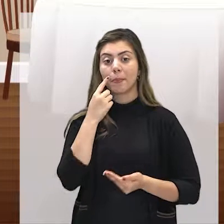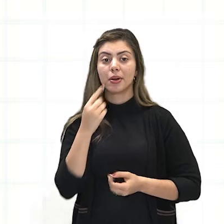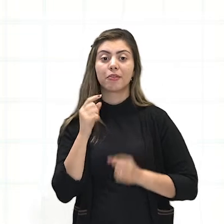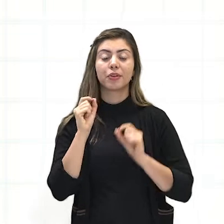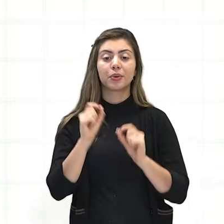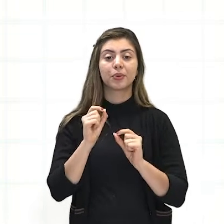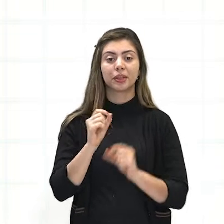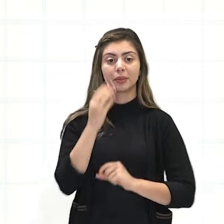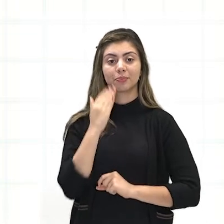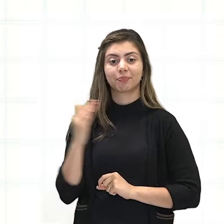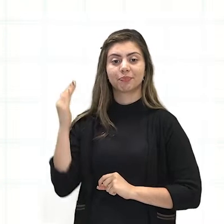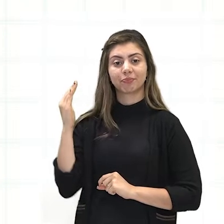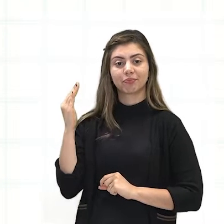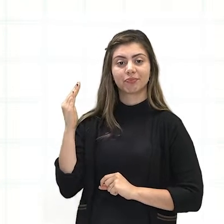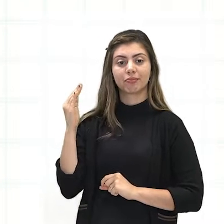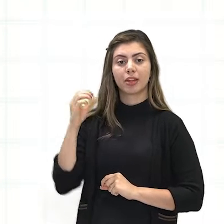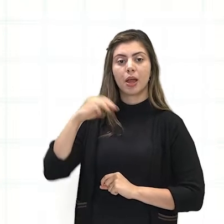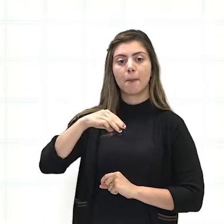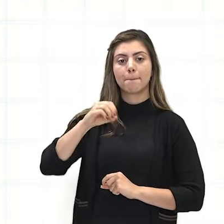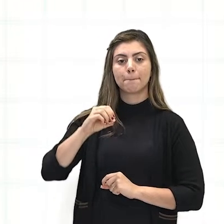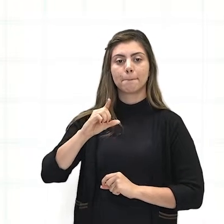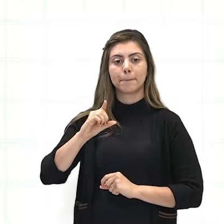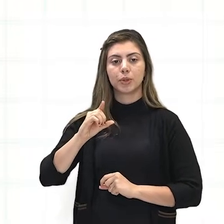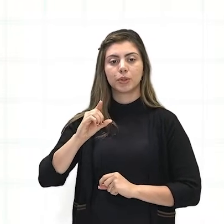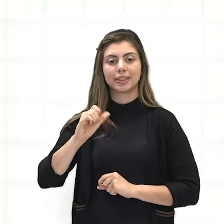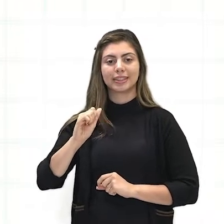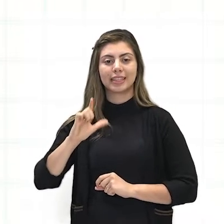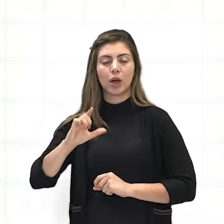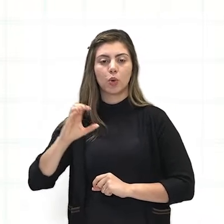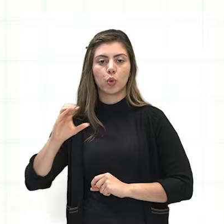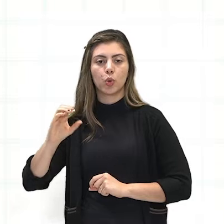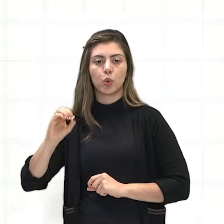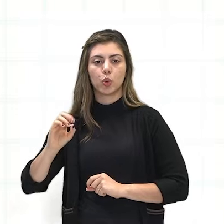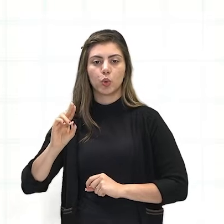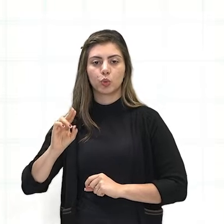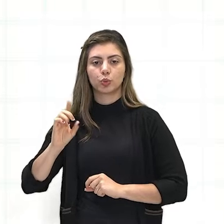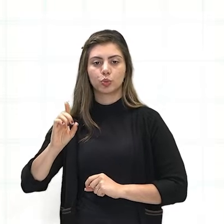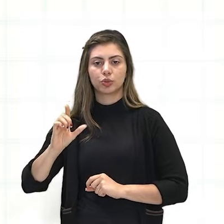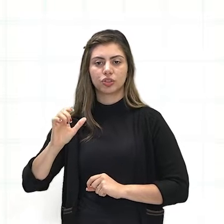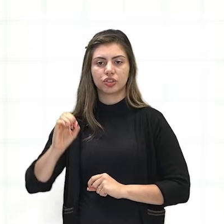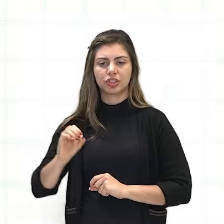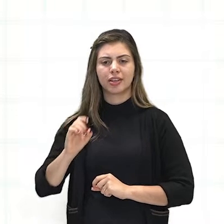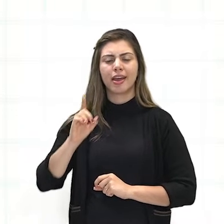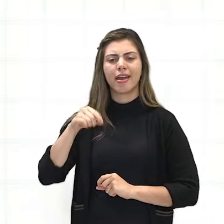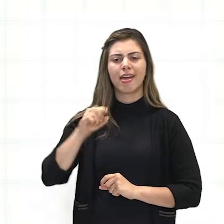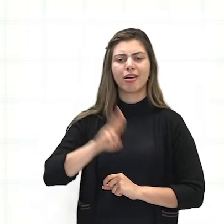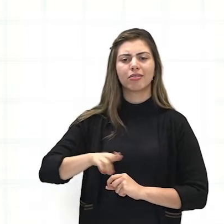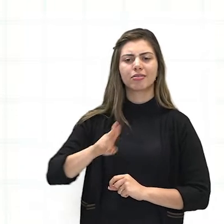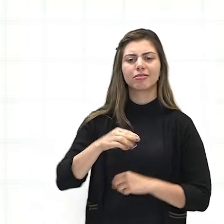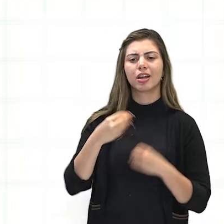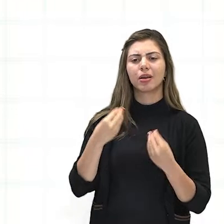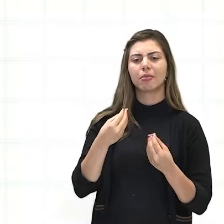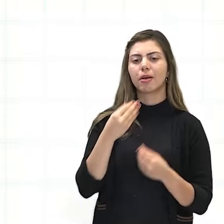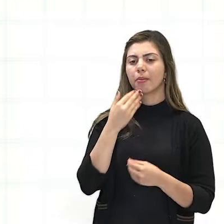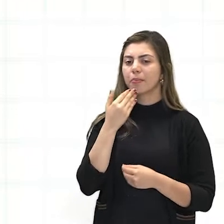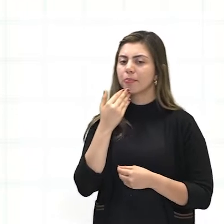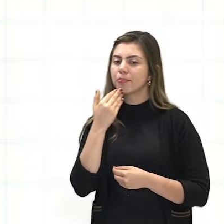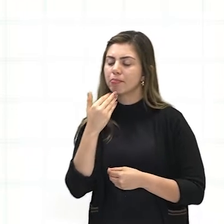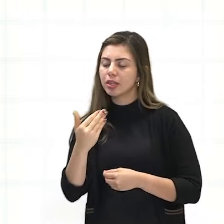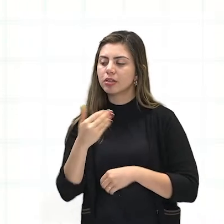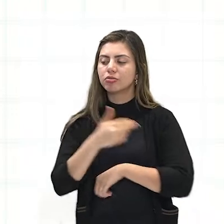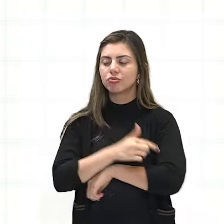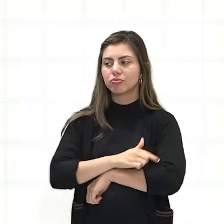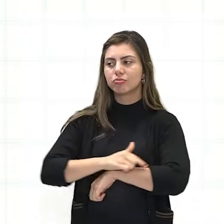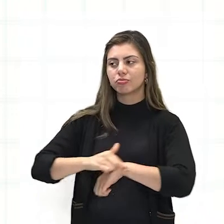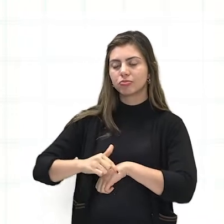olha só. Então, o modal could é frequentemente utilizado em inglês para fazer pedidos de maneira